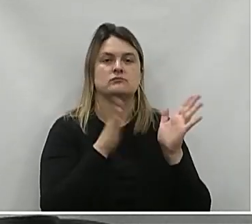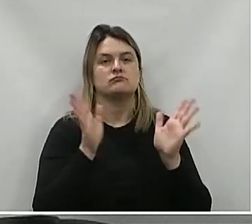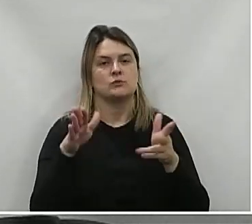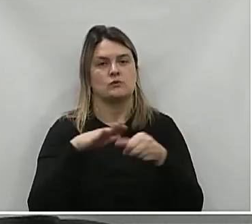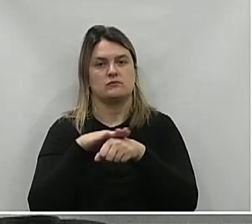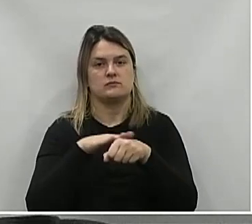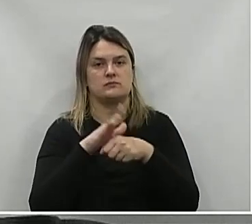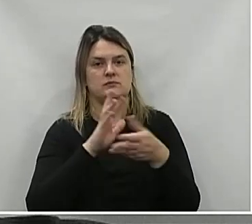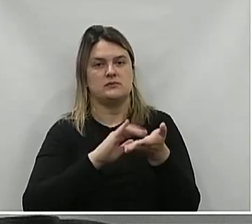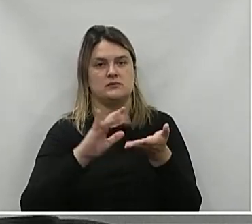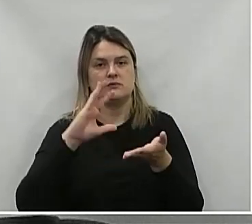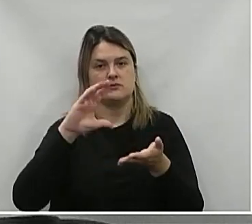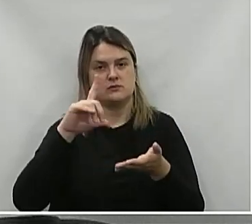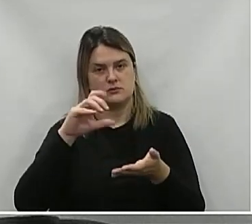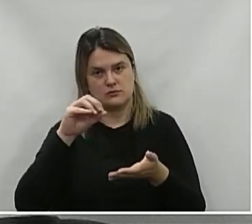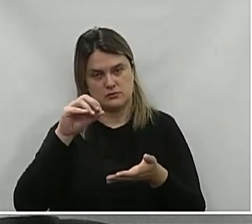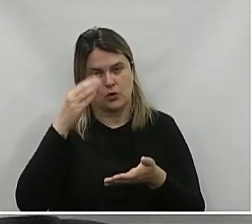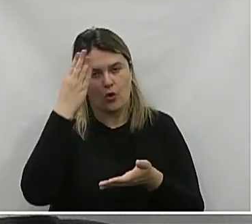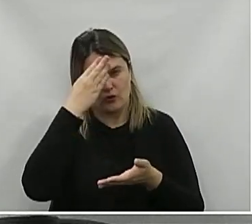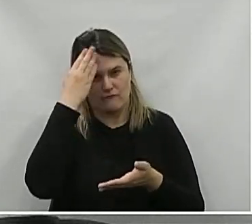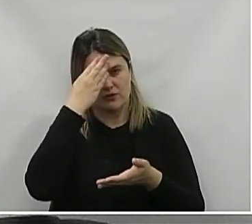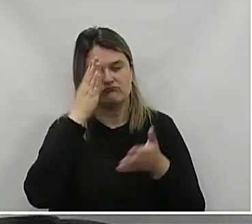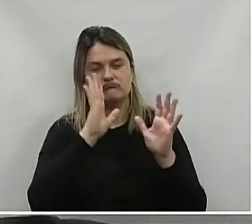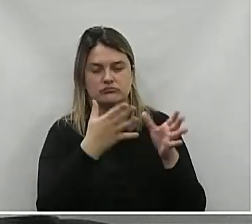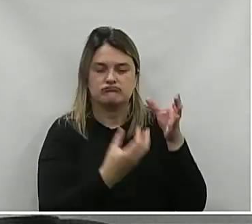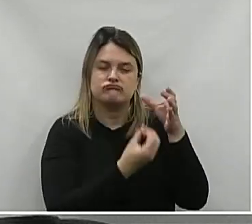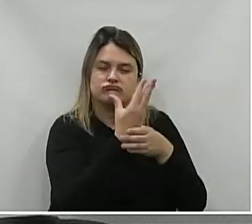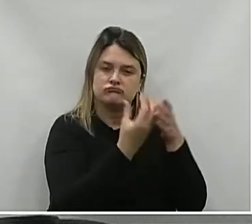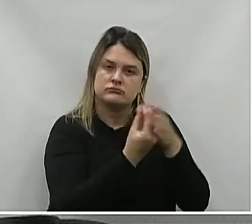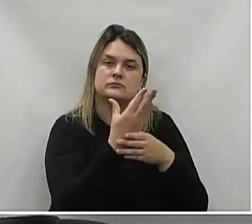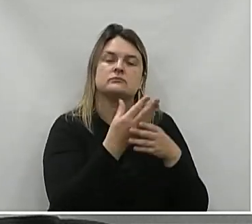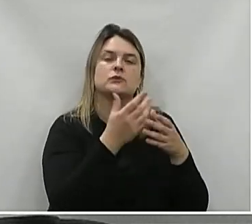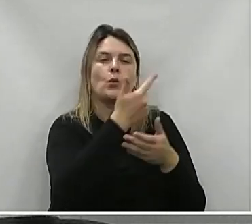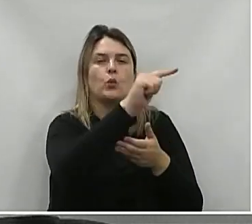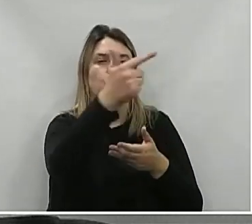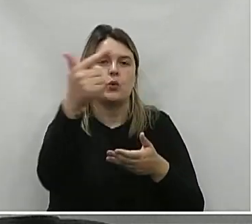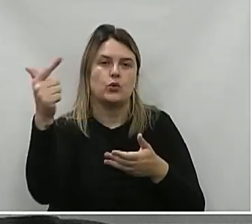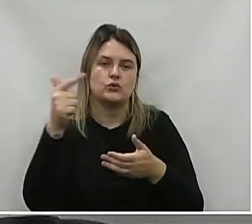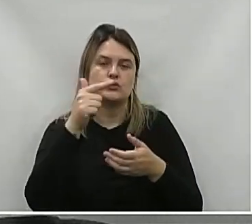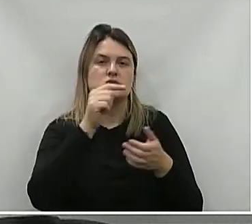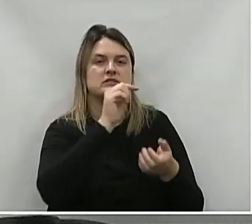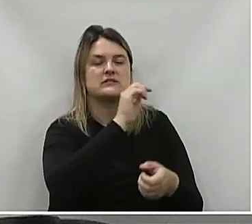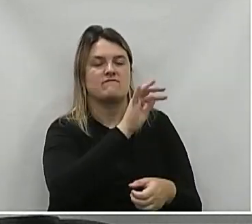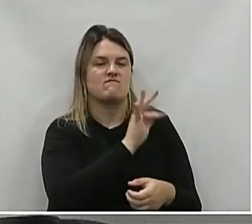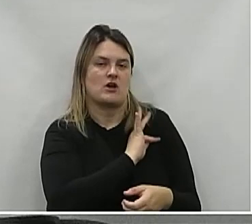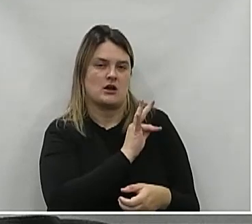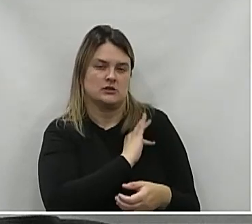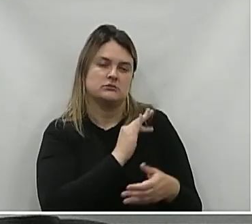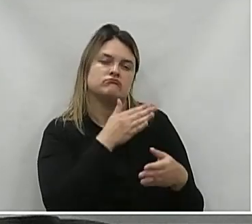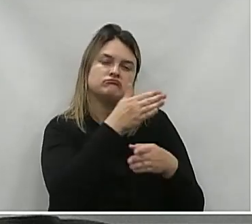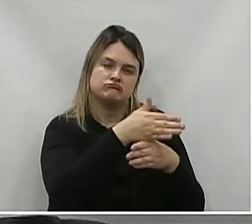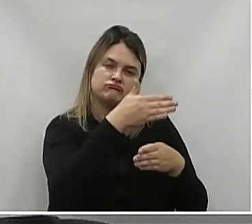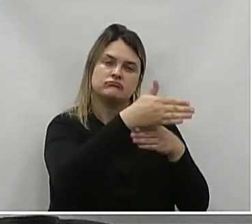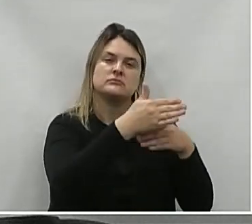o Cordovan hoje, está caminhando bem a criação então dos demais estágios para que a